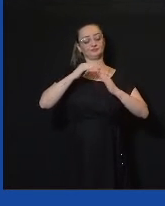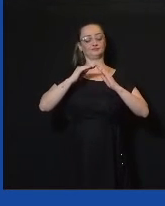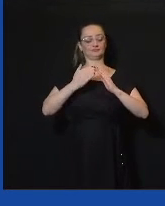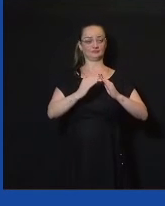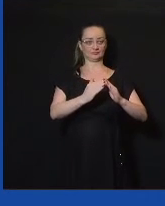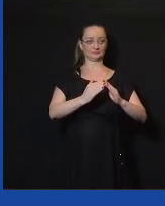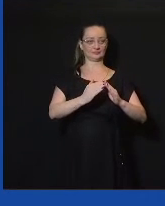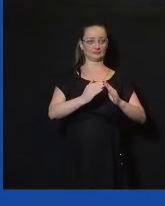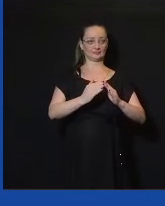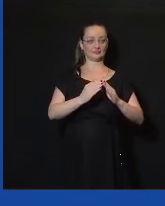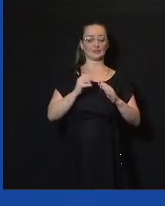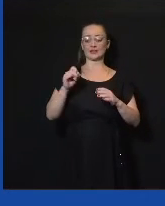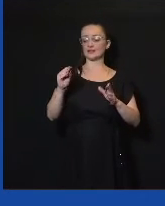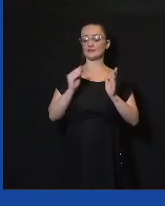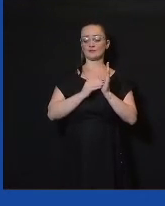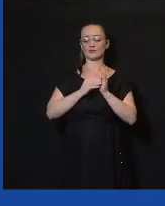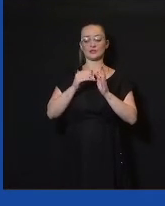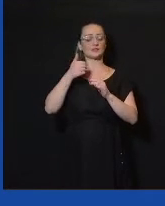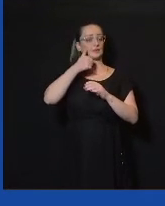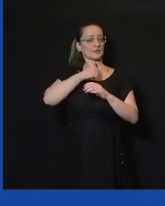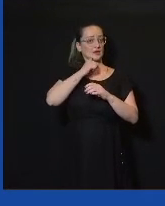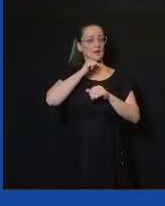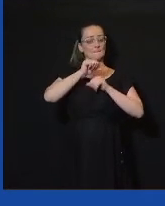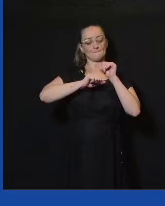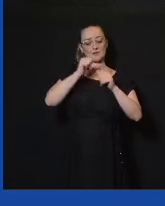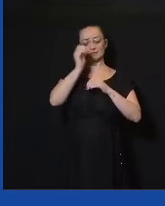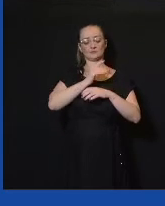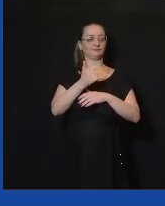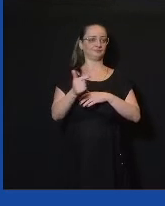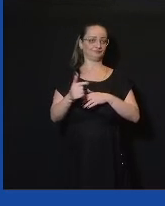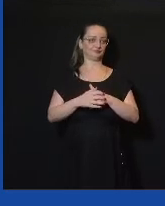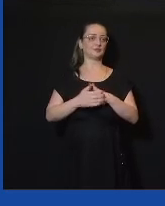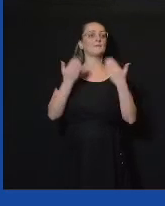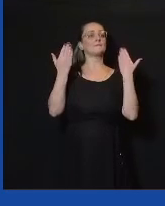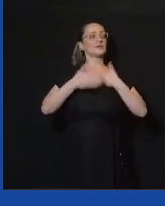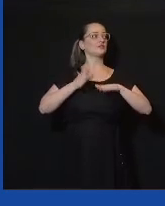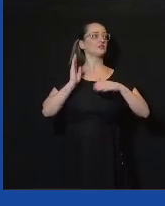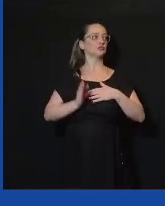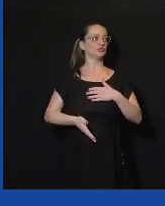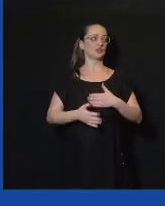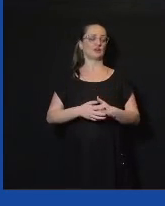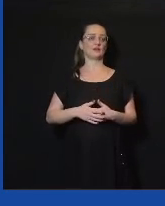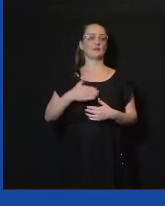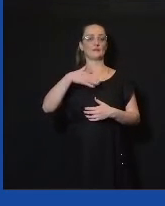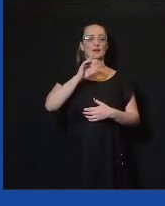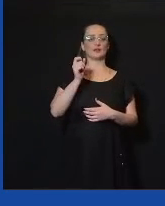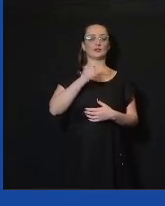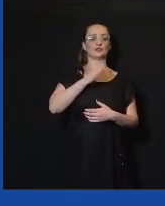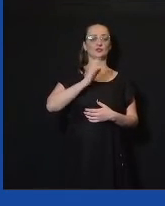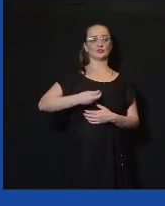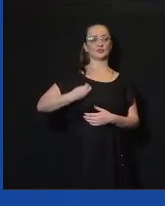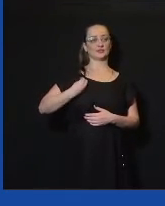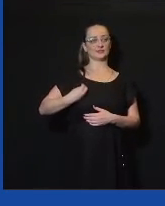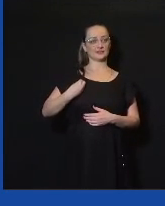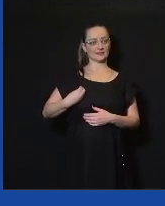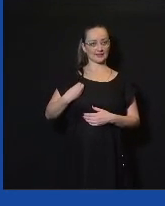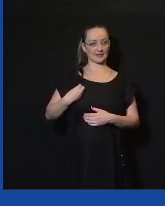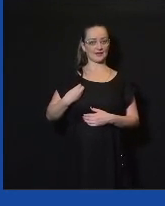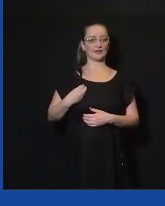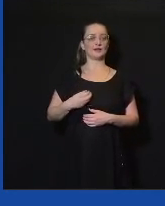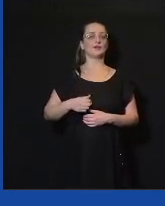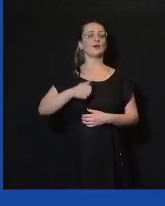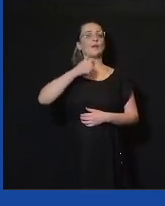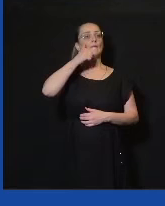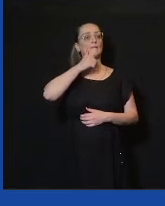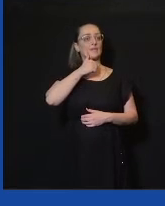Sem essas mulheres não vai haver mudança no Brasil. Está provado isso, por mais que a gente esteja lá e para uma força. Se as mulheres não estão, não